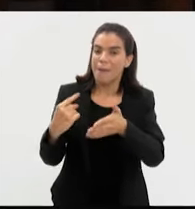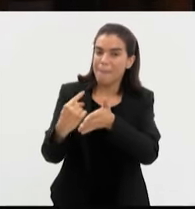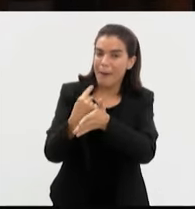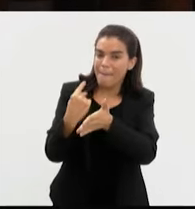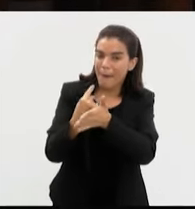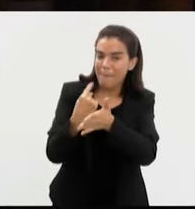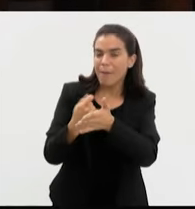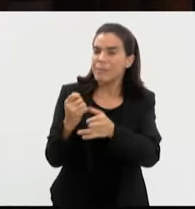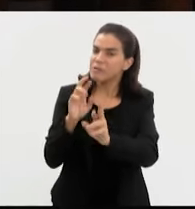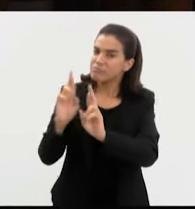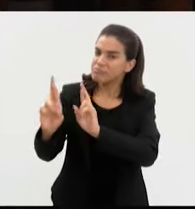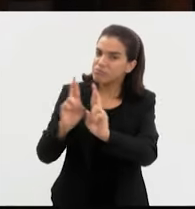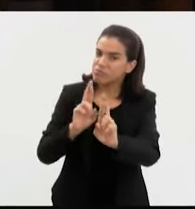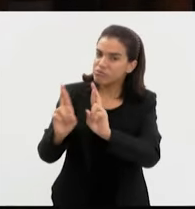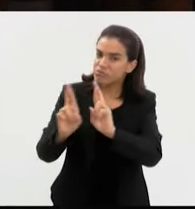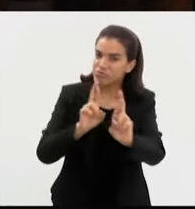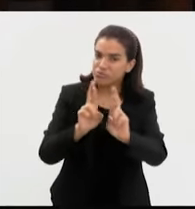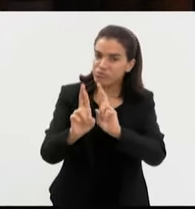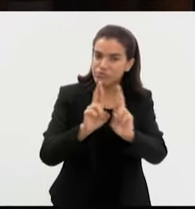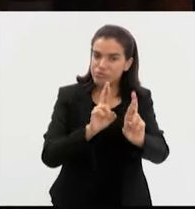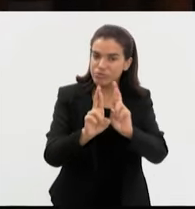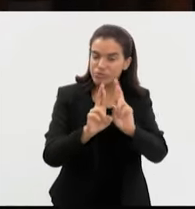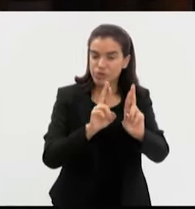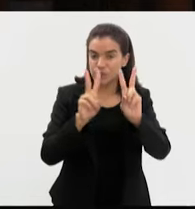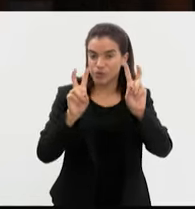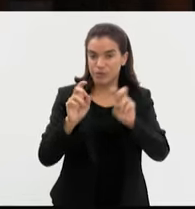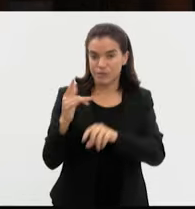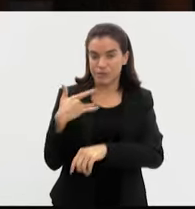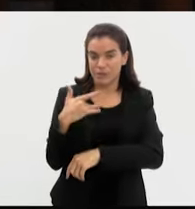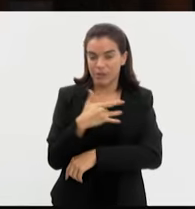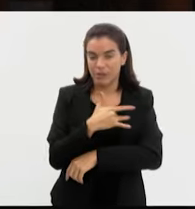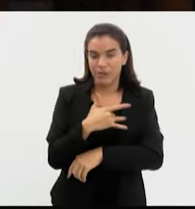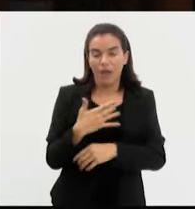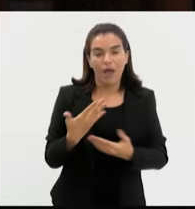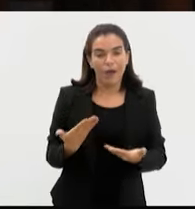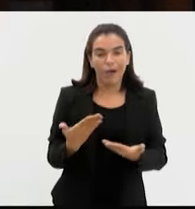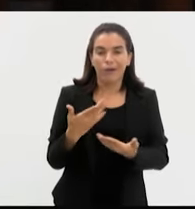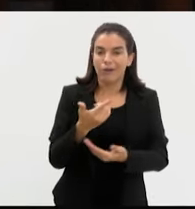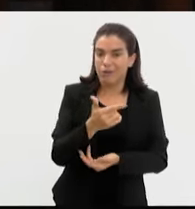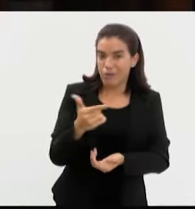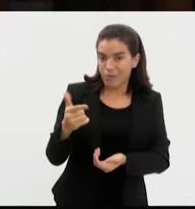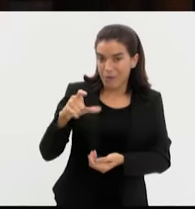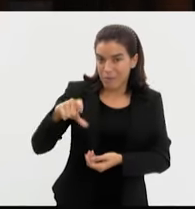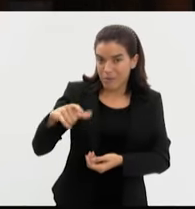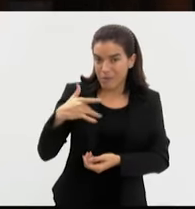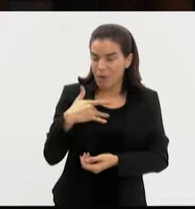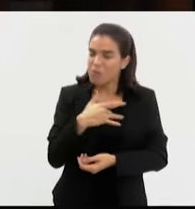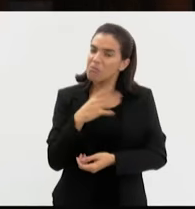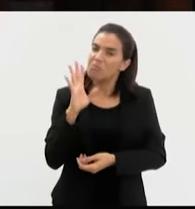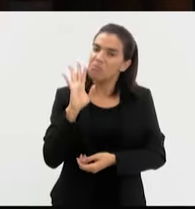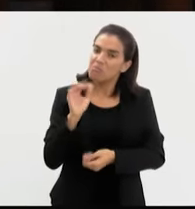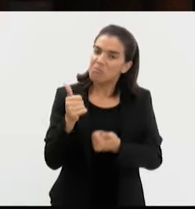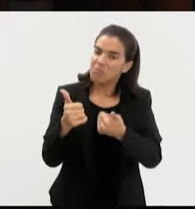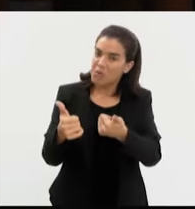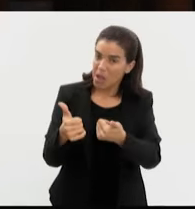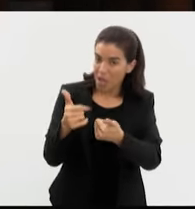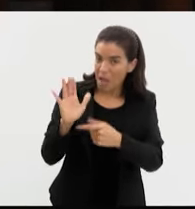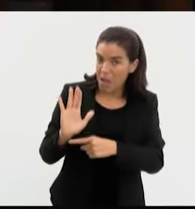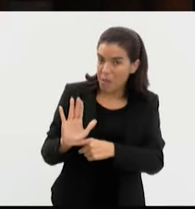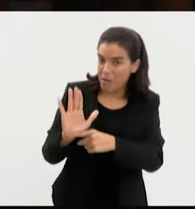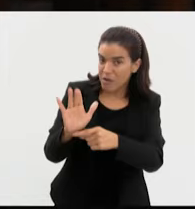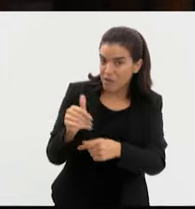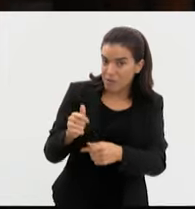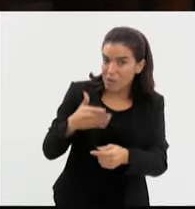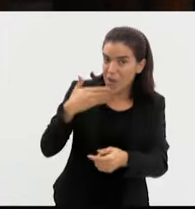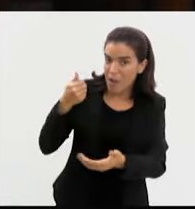tem que responder e dar resposta cont esses questionamentos sobre a saúde Agora se a gente tiver um plano de saúde legal é benefício é melhor